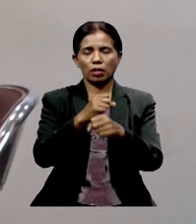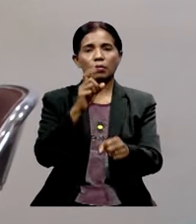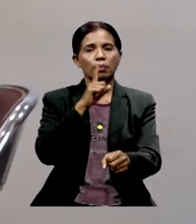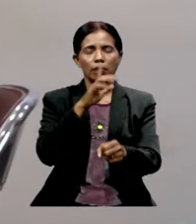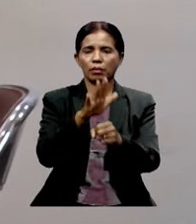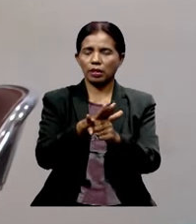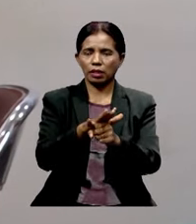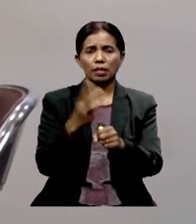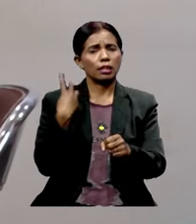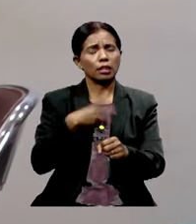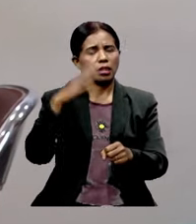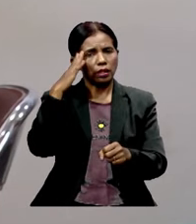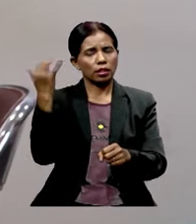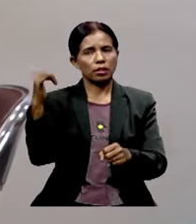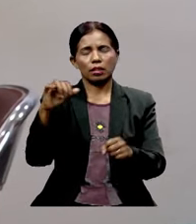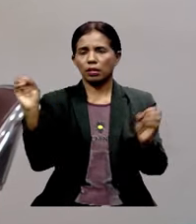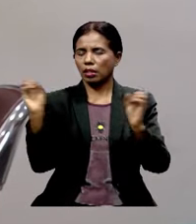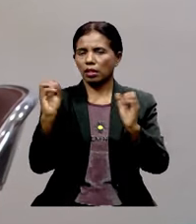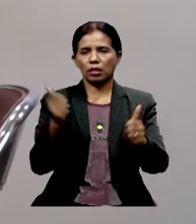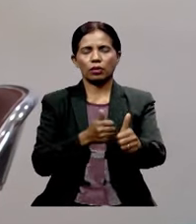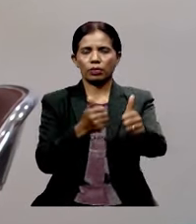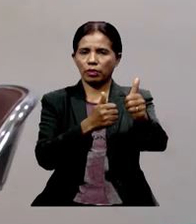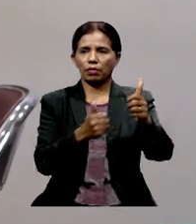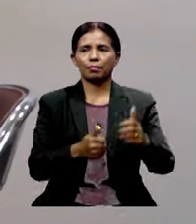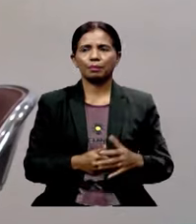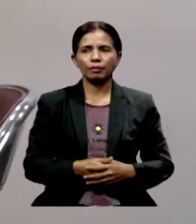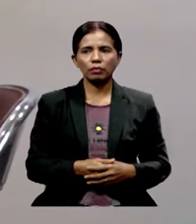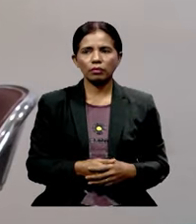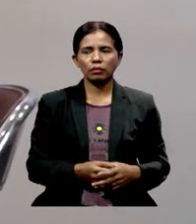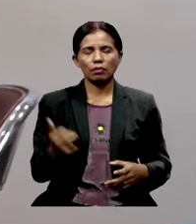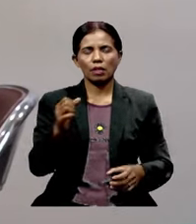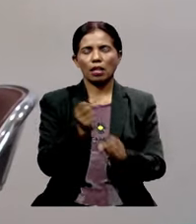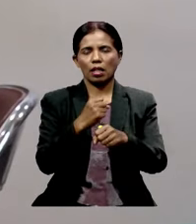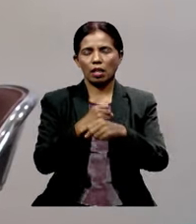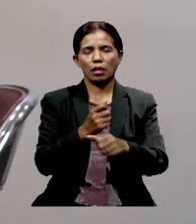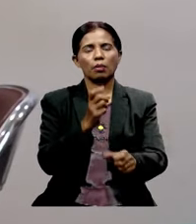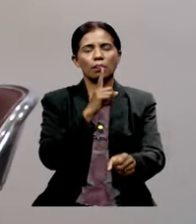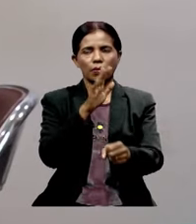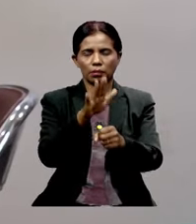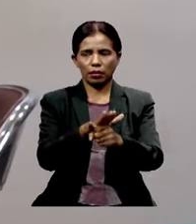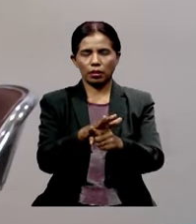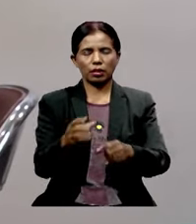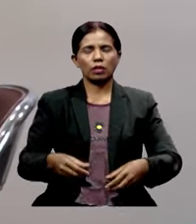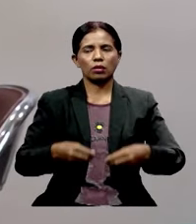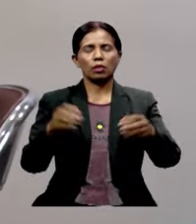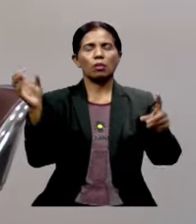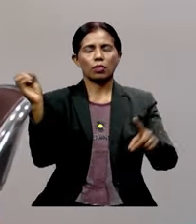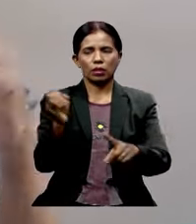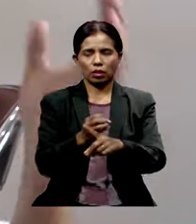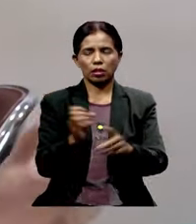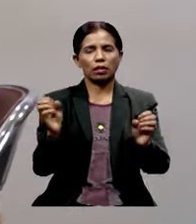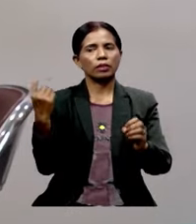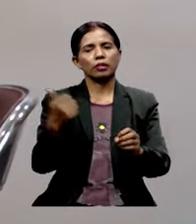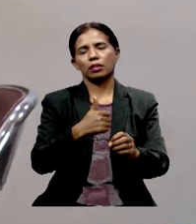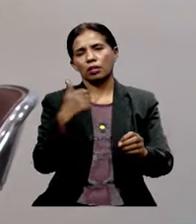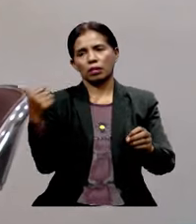na nistiana kata sir se la cumpre ya yeah. Neve se sira halu juramento e te logo a oportunidade para lá os etcireret mas se